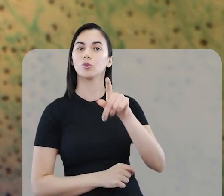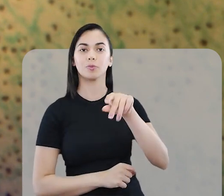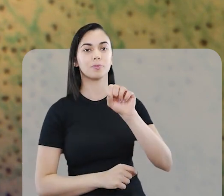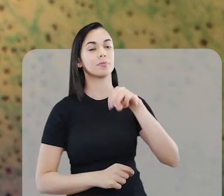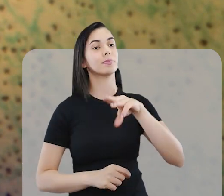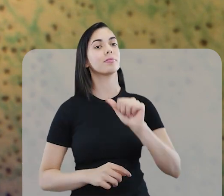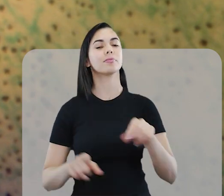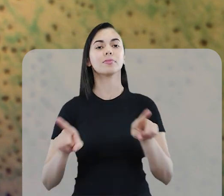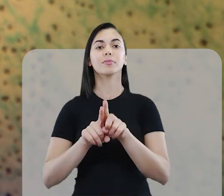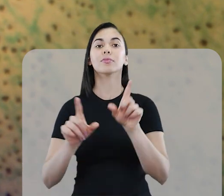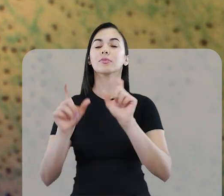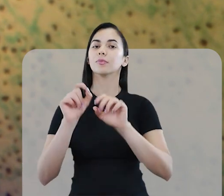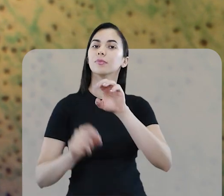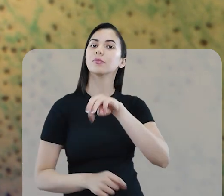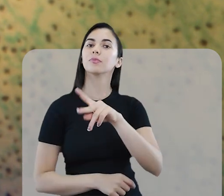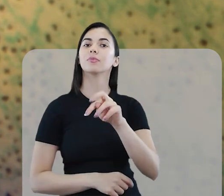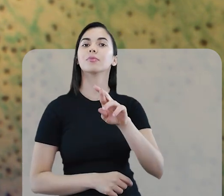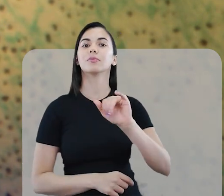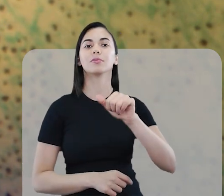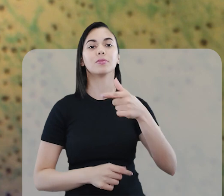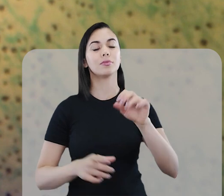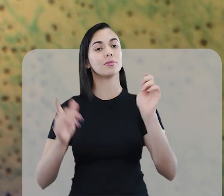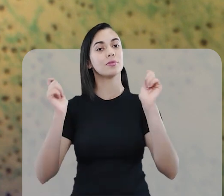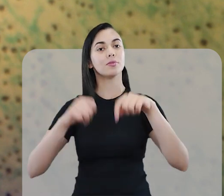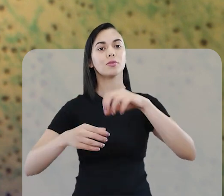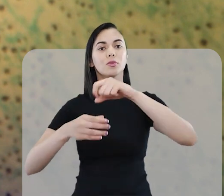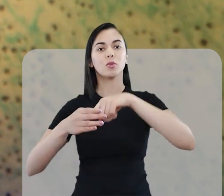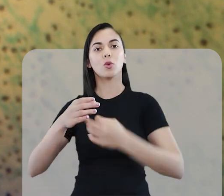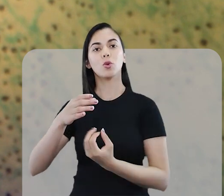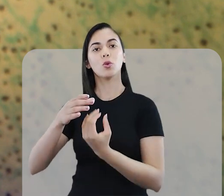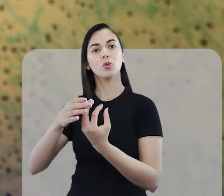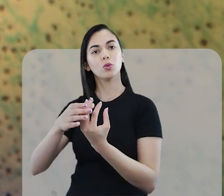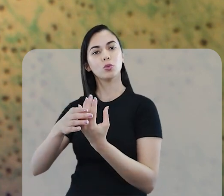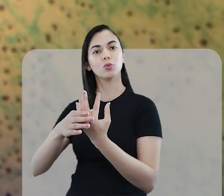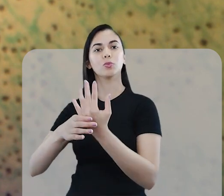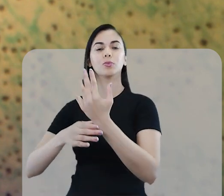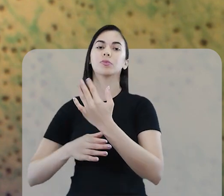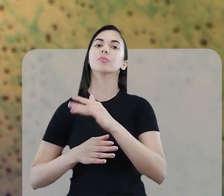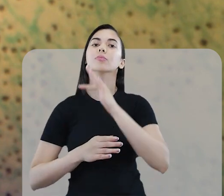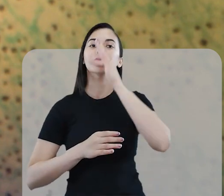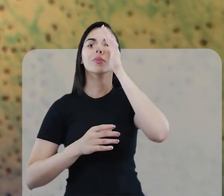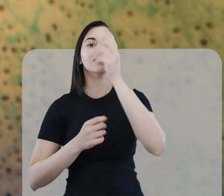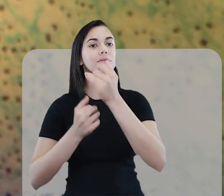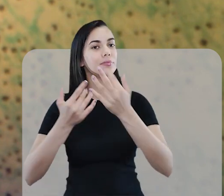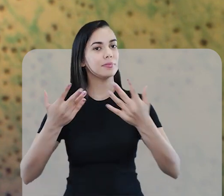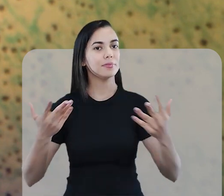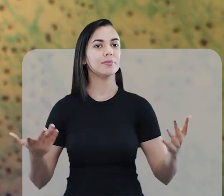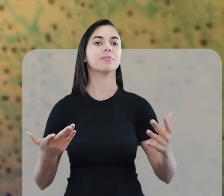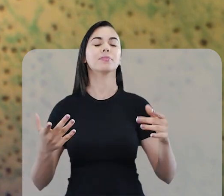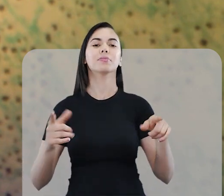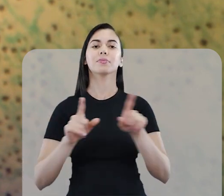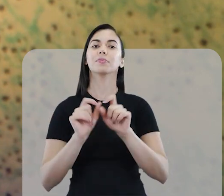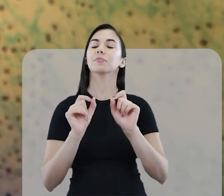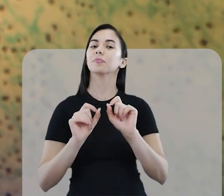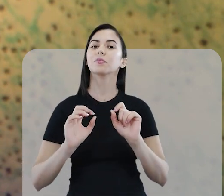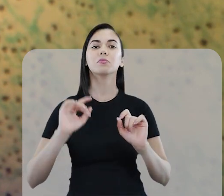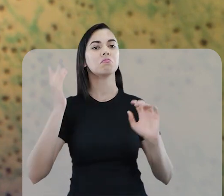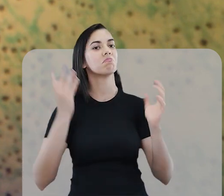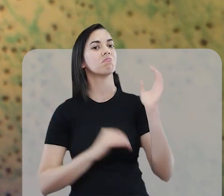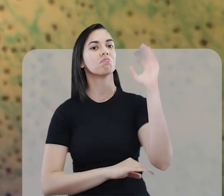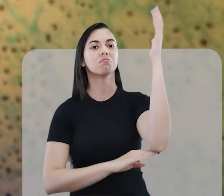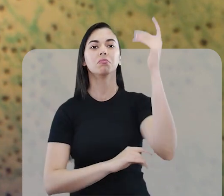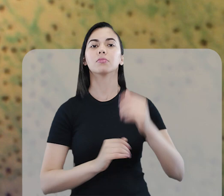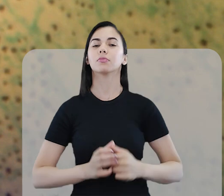casca e o embrião, resultado ali da fecundação que acontece nas flores, né, dos vegetais. Então